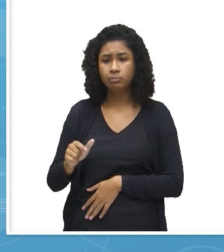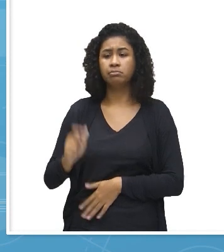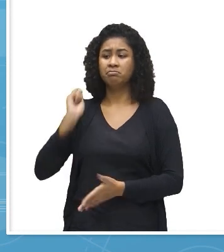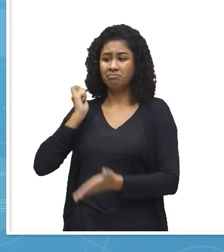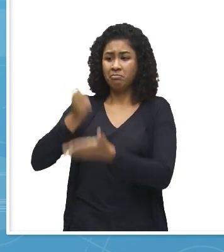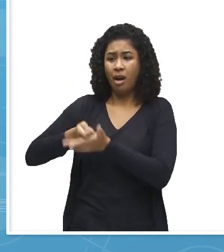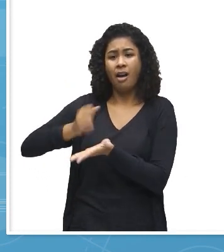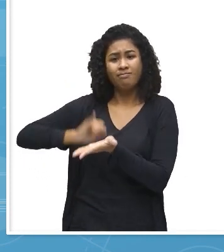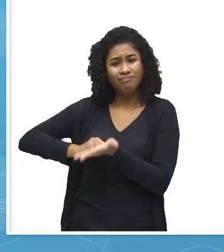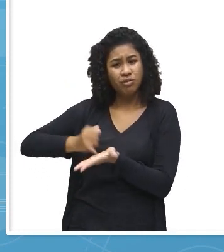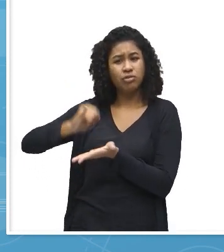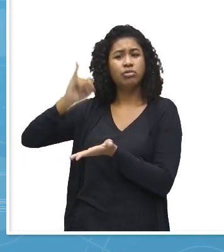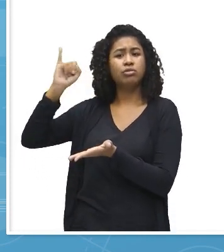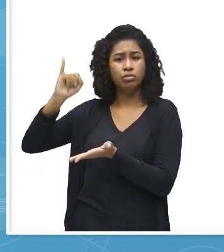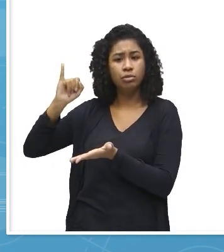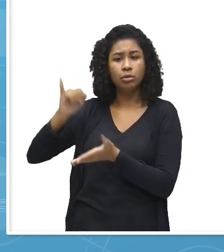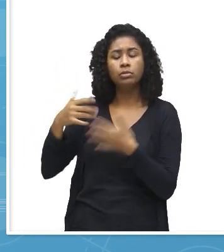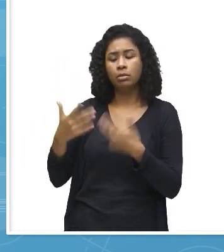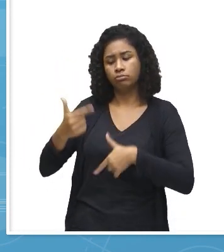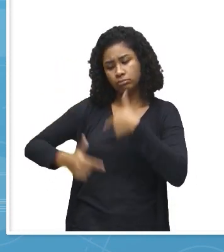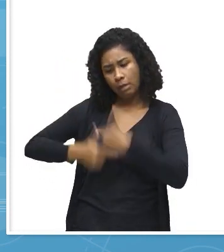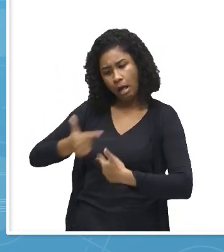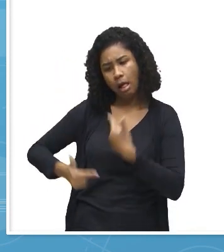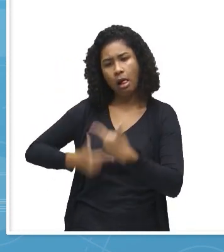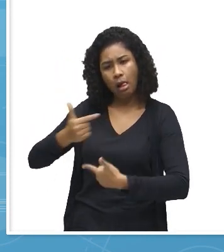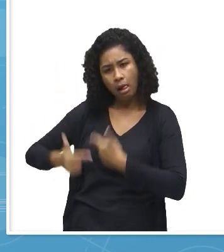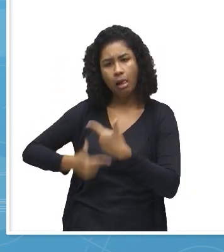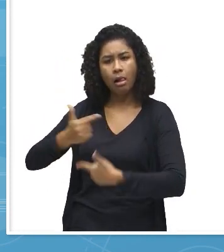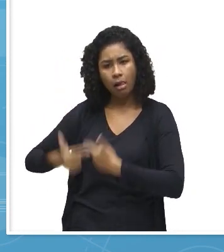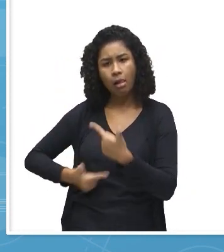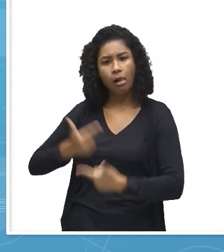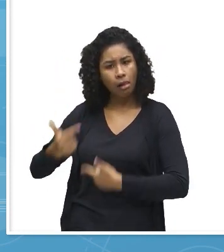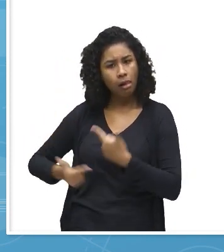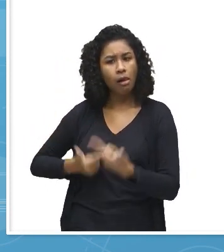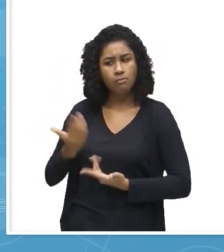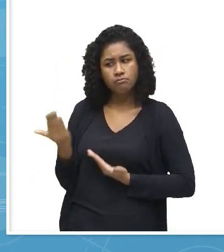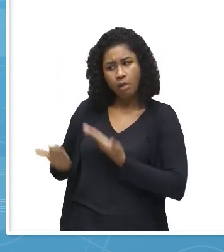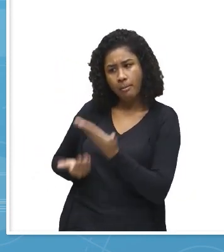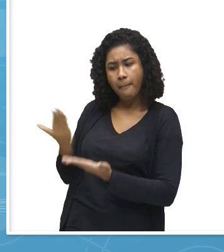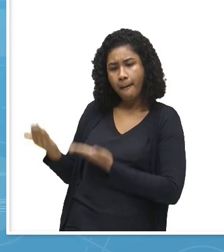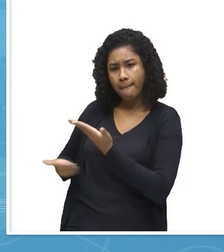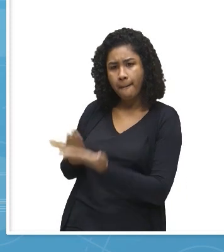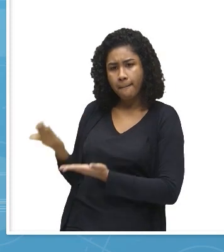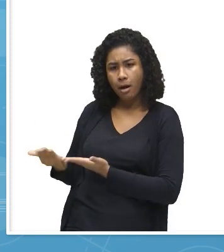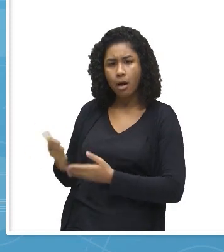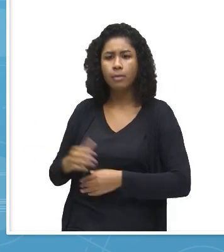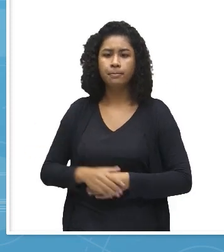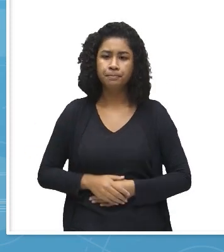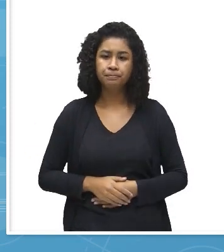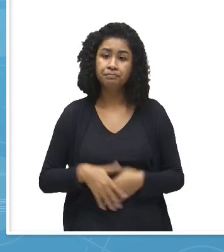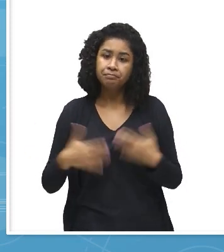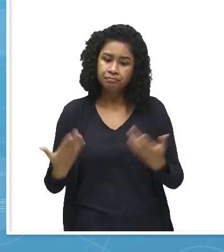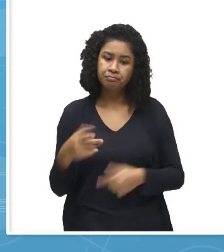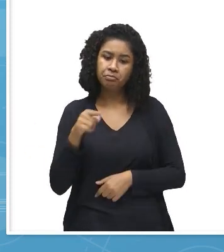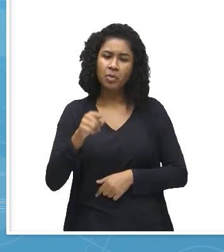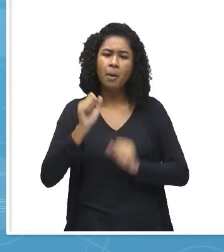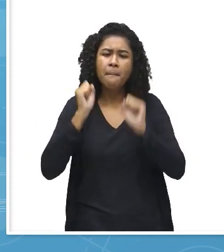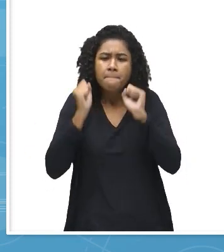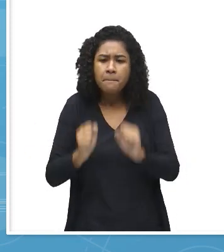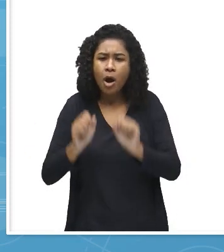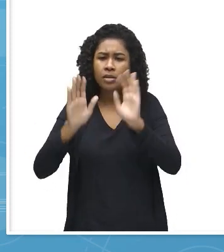aí a terra. O servo, por sua vez, só poderia usufruir desta terra